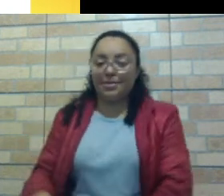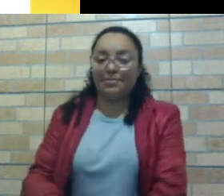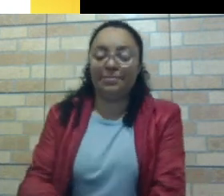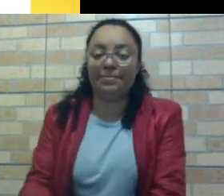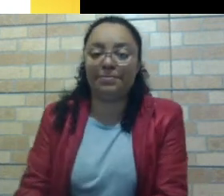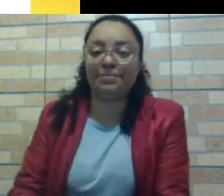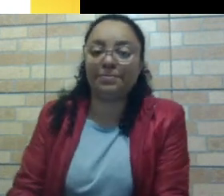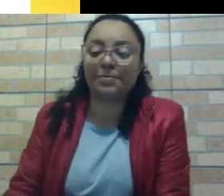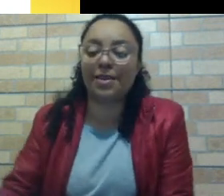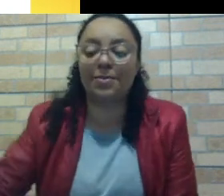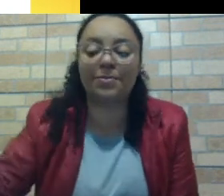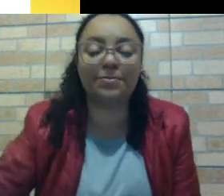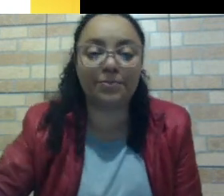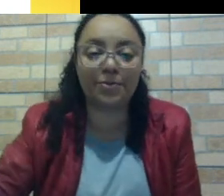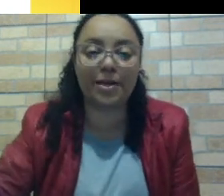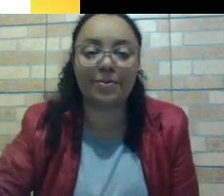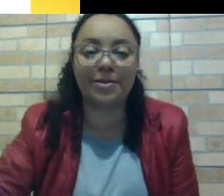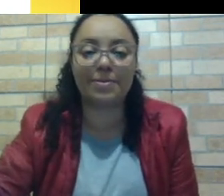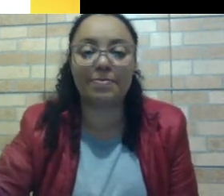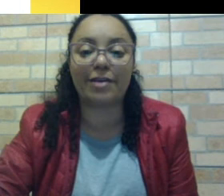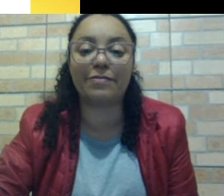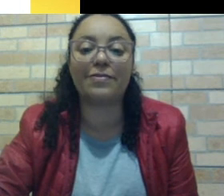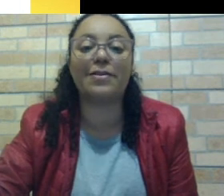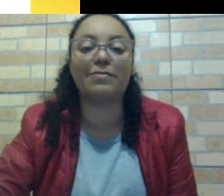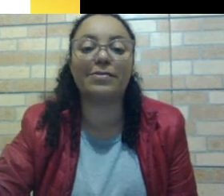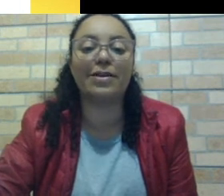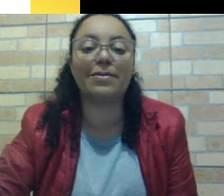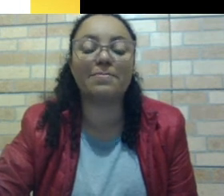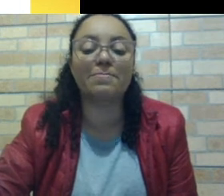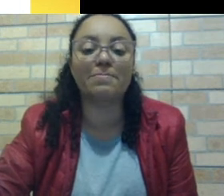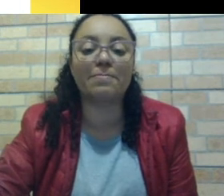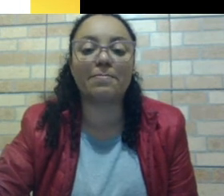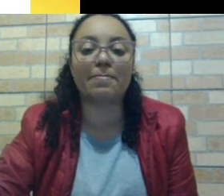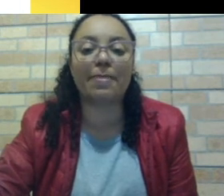Aqui é um duelo entre pai e filho. Vamos lá?